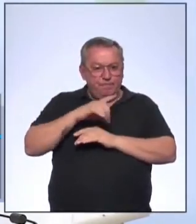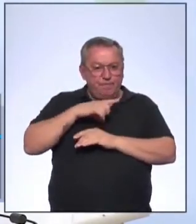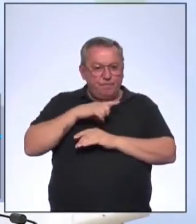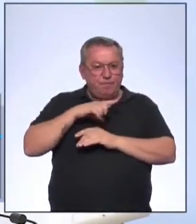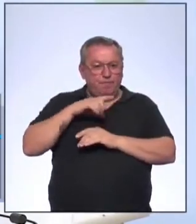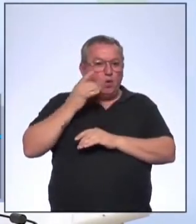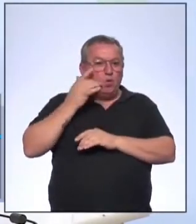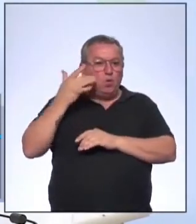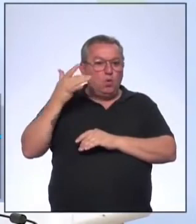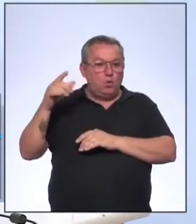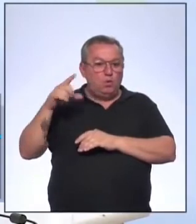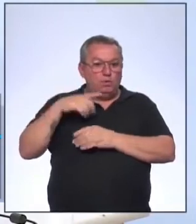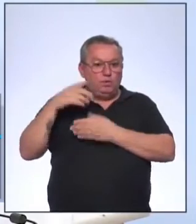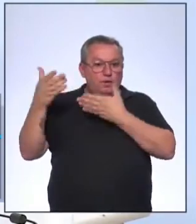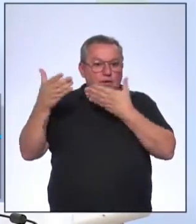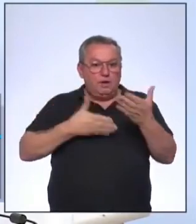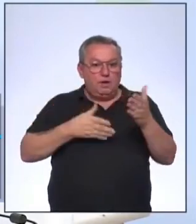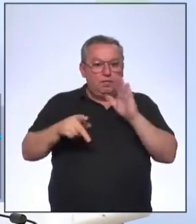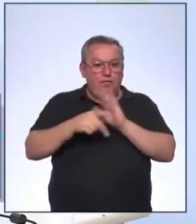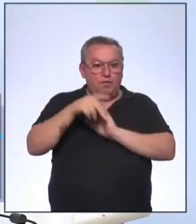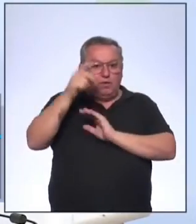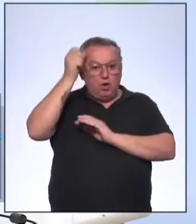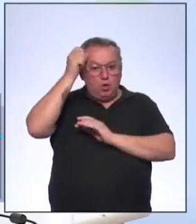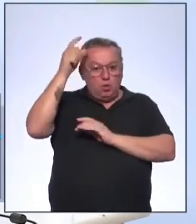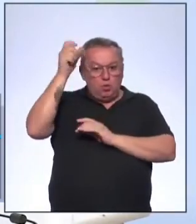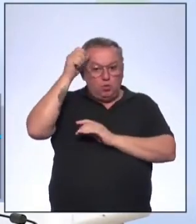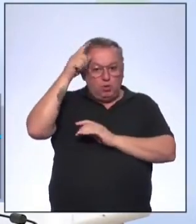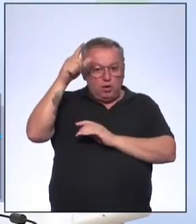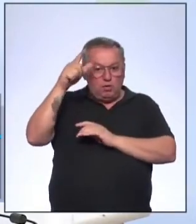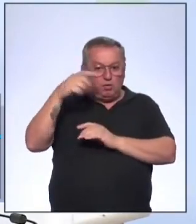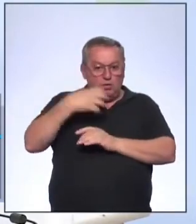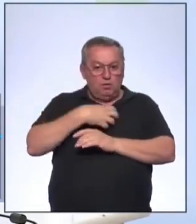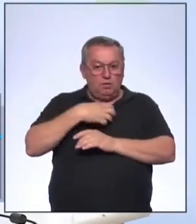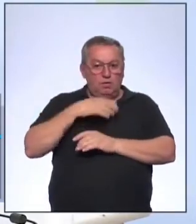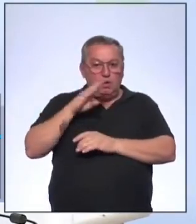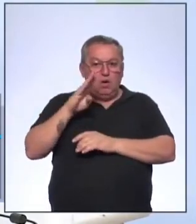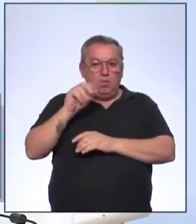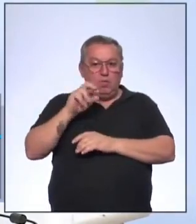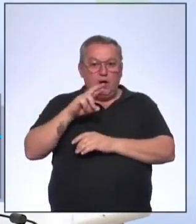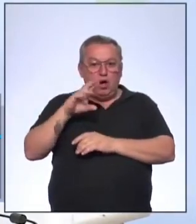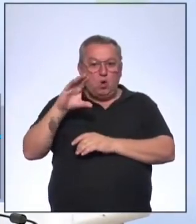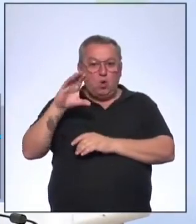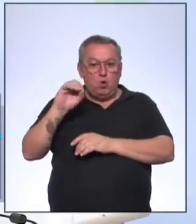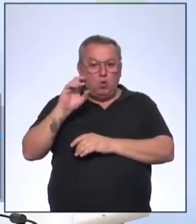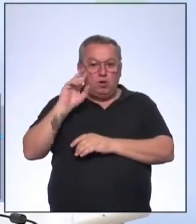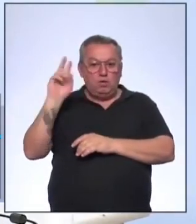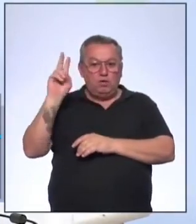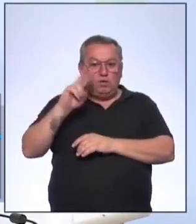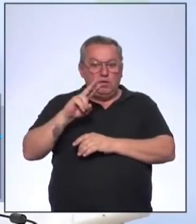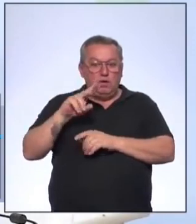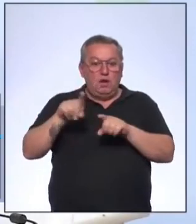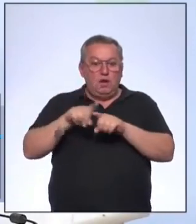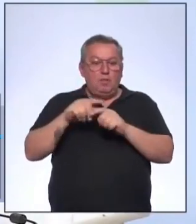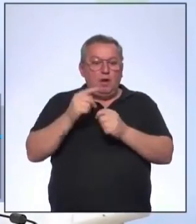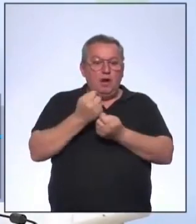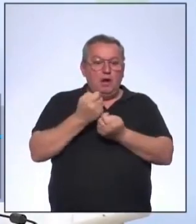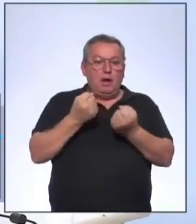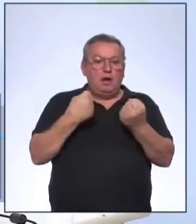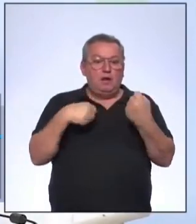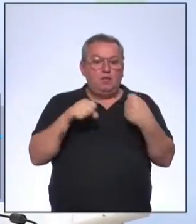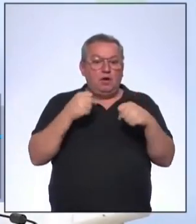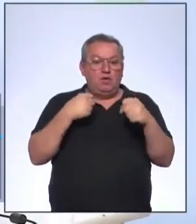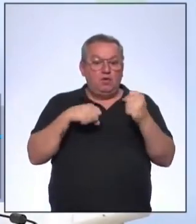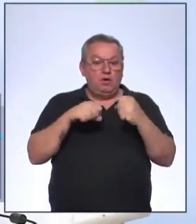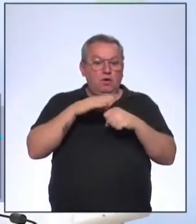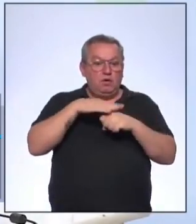ela também traz uma questão cultural, né? Então, esse estilo barroco, por exemplo, que a gente acaba vendo, né? O Aleijadinho com as suas